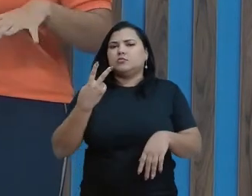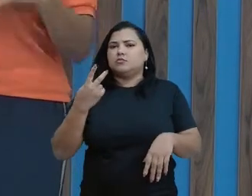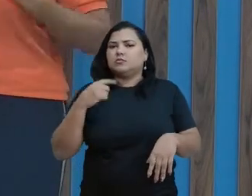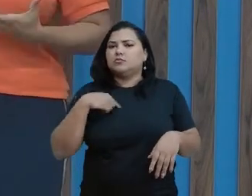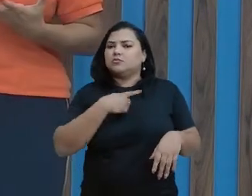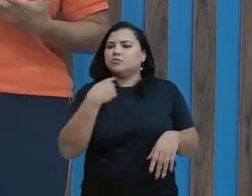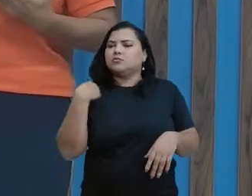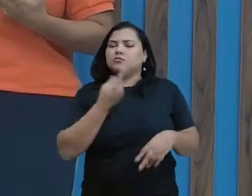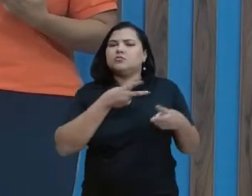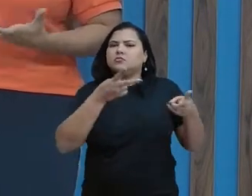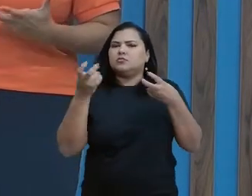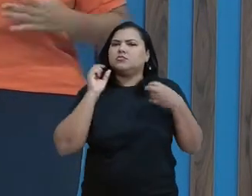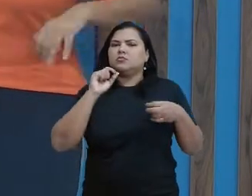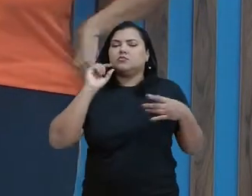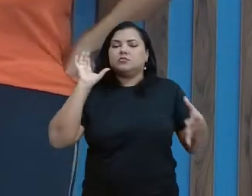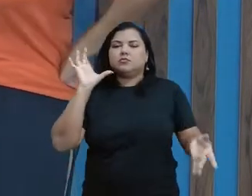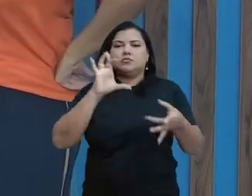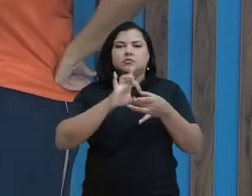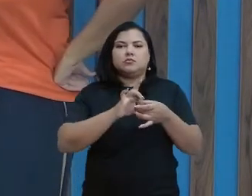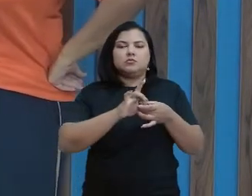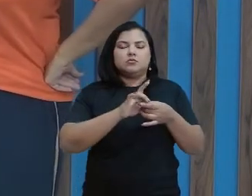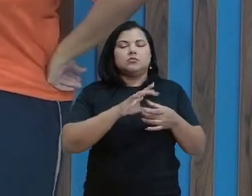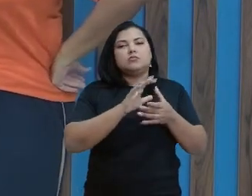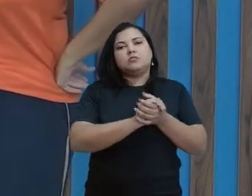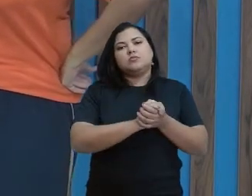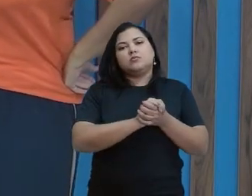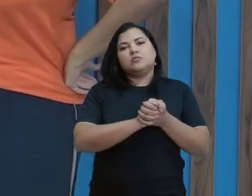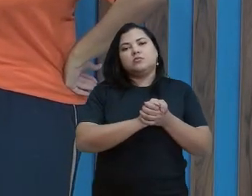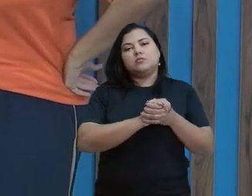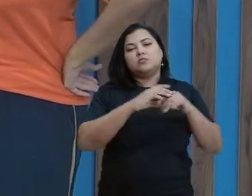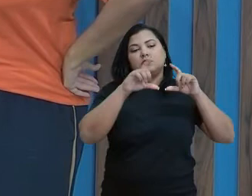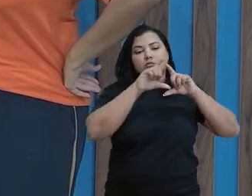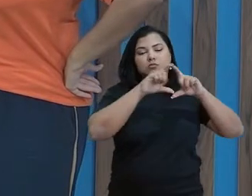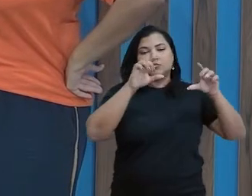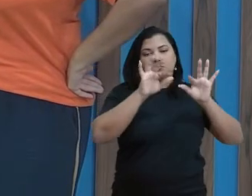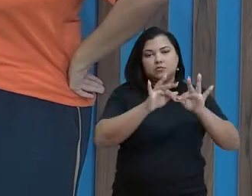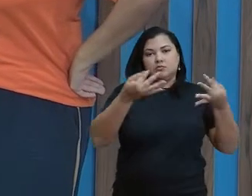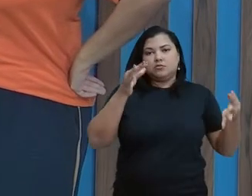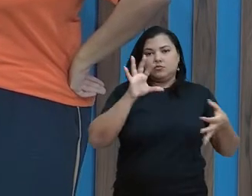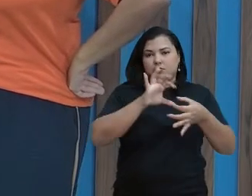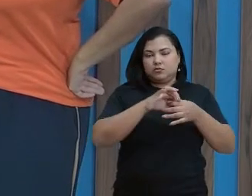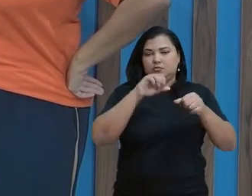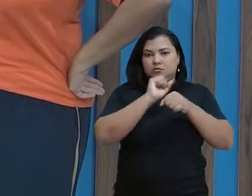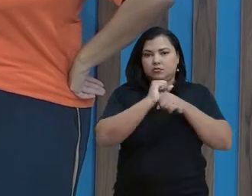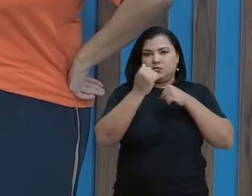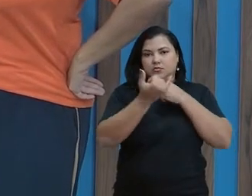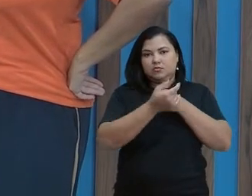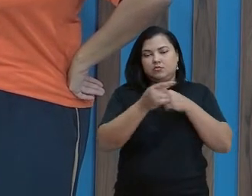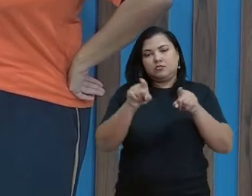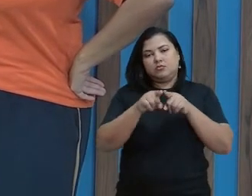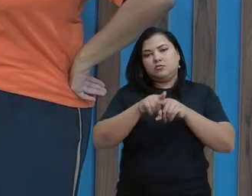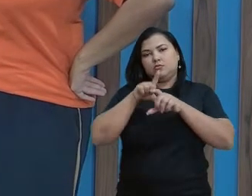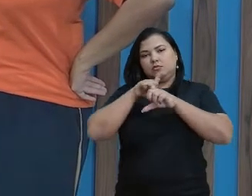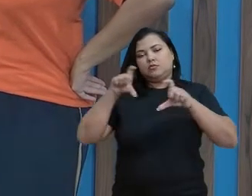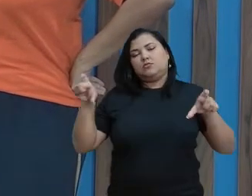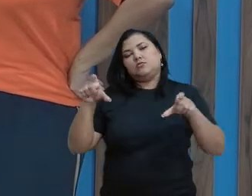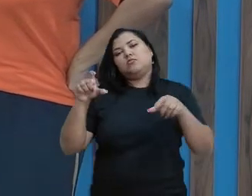a conexão entre a oração subordinada adjetiva e o termo da oração principal que ela